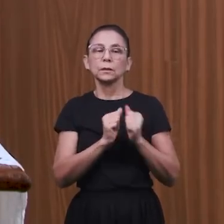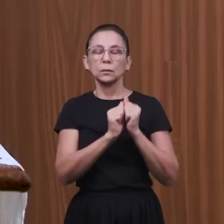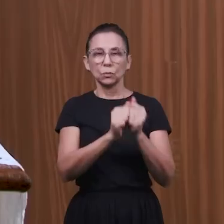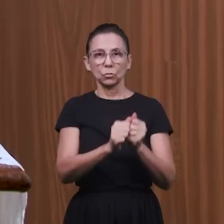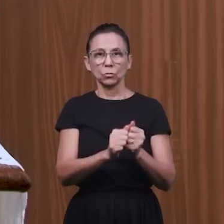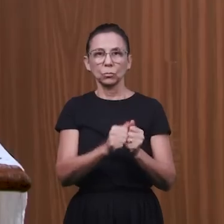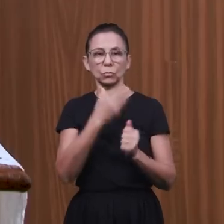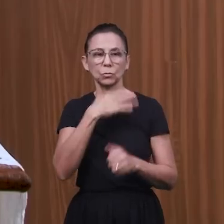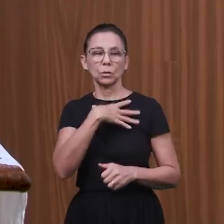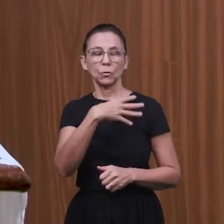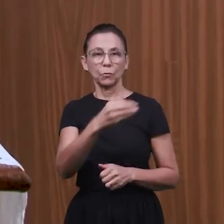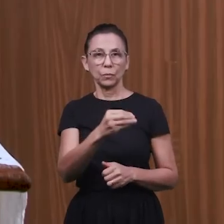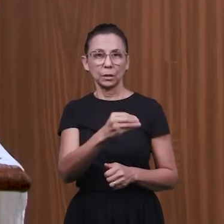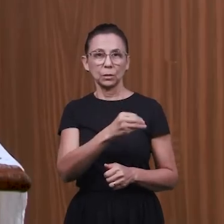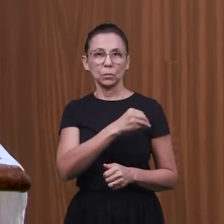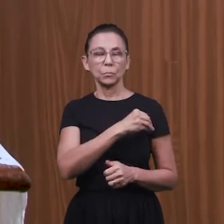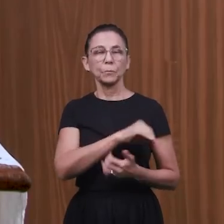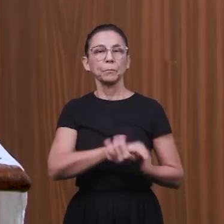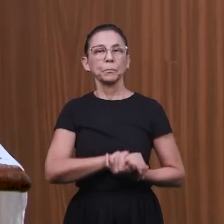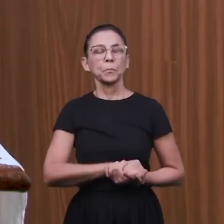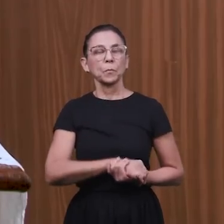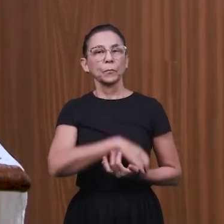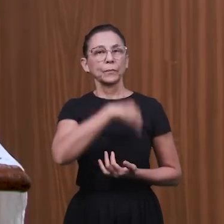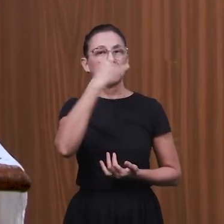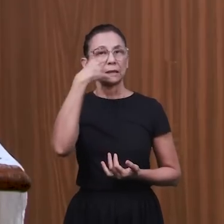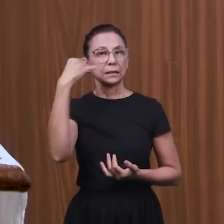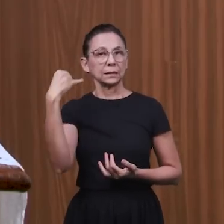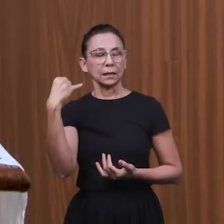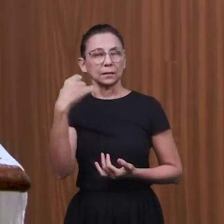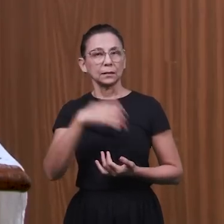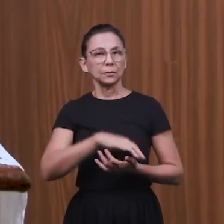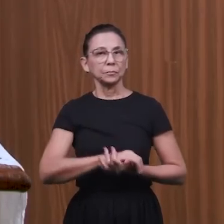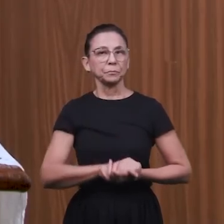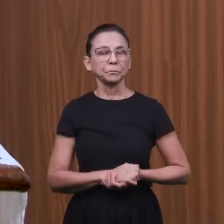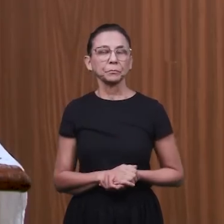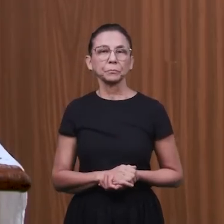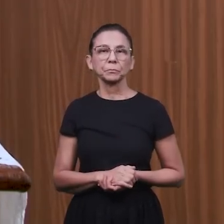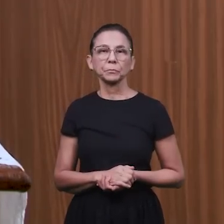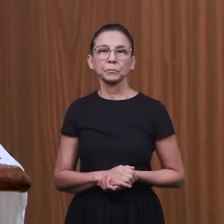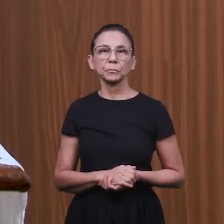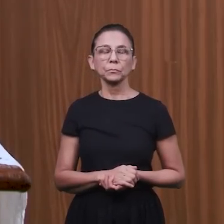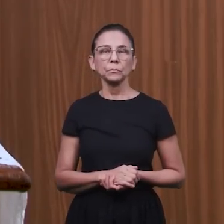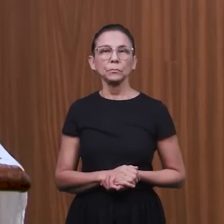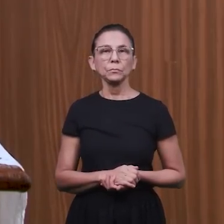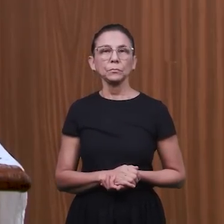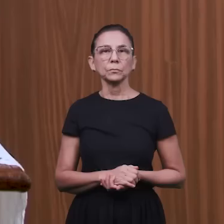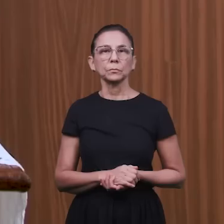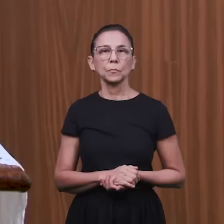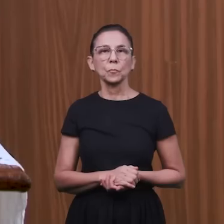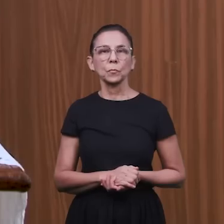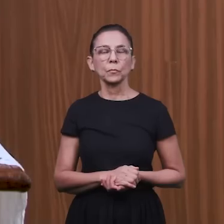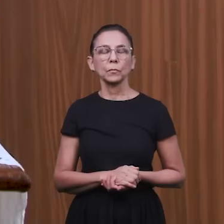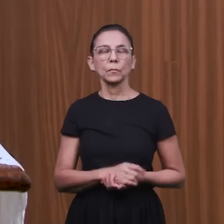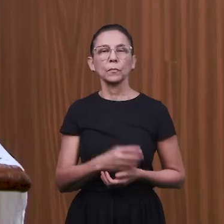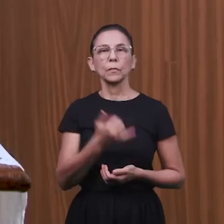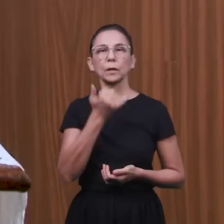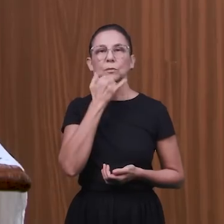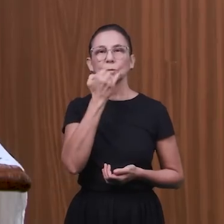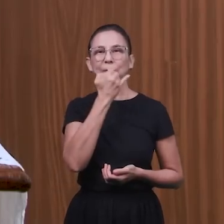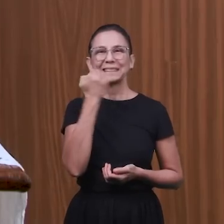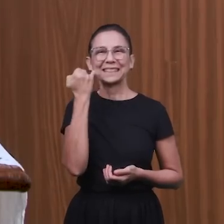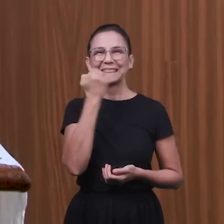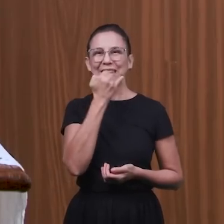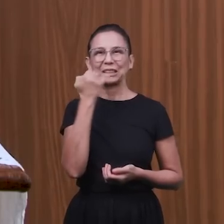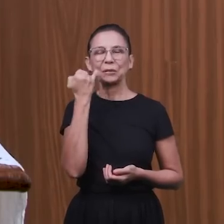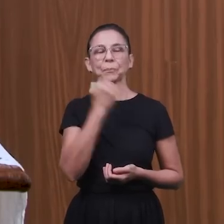para aquela jornada. E quando chegou em determinado momento, chegou a hora deles seguirem sozinhos, porque Deus disse: é naquele